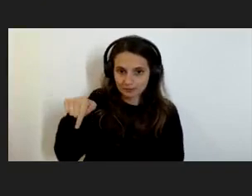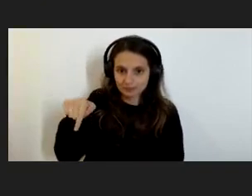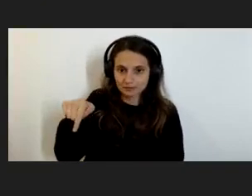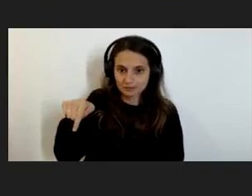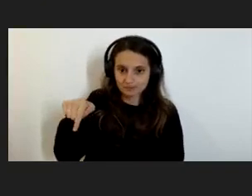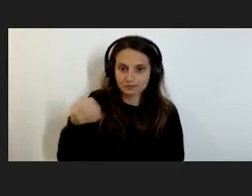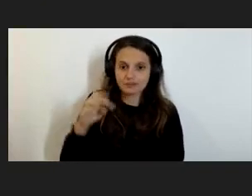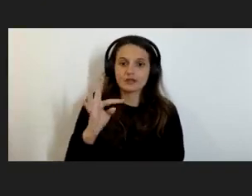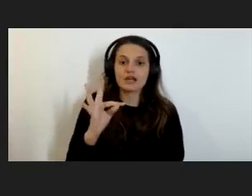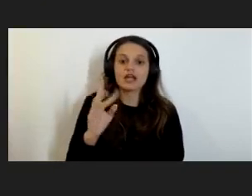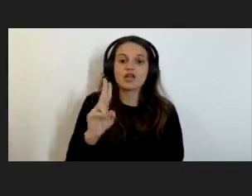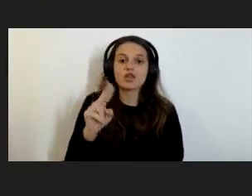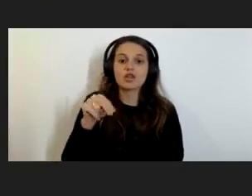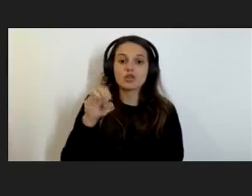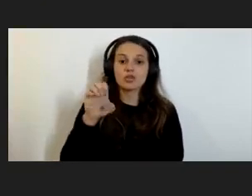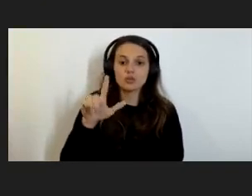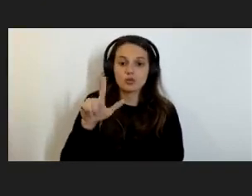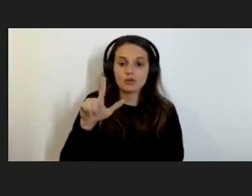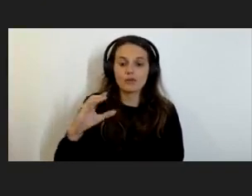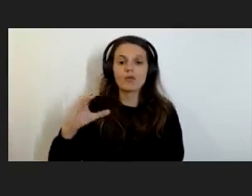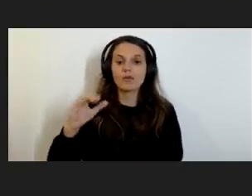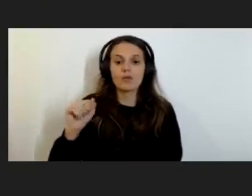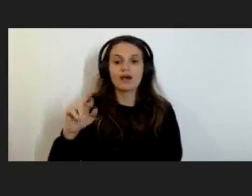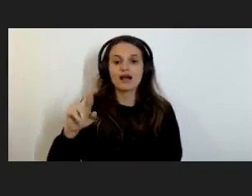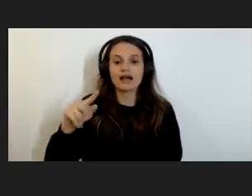É uma doençazinha bem complicadinha.